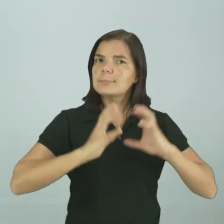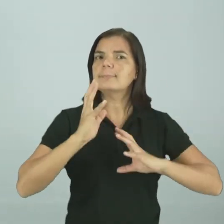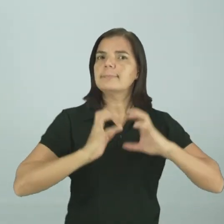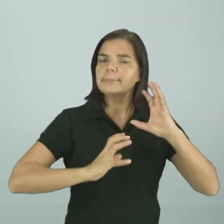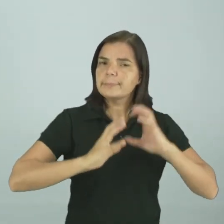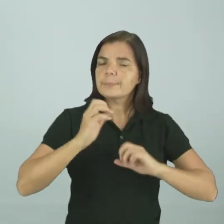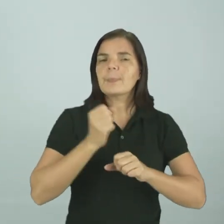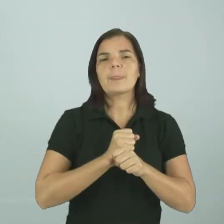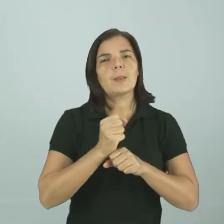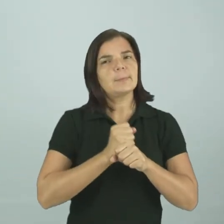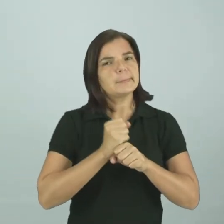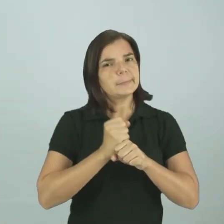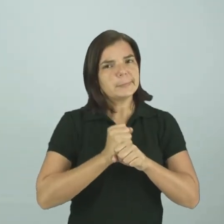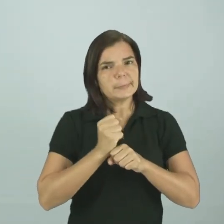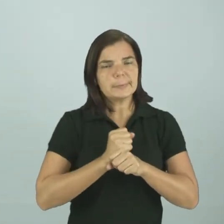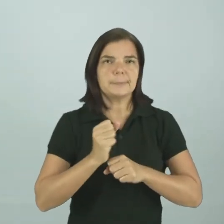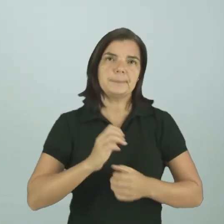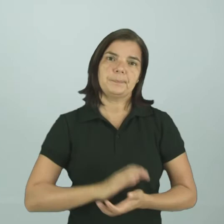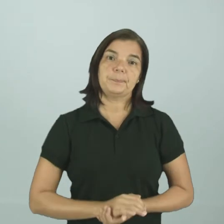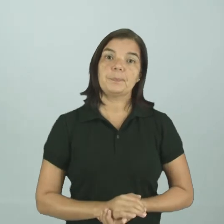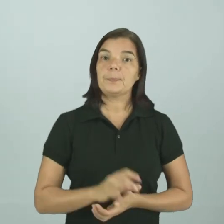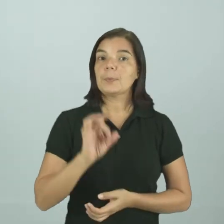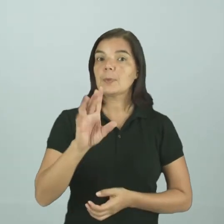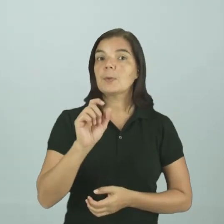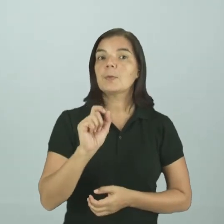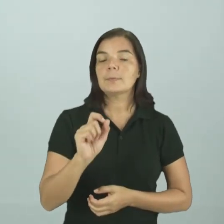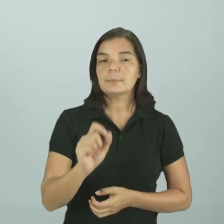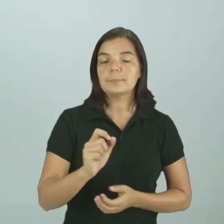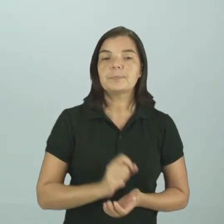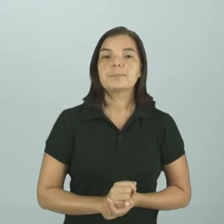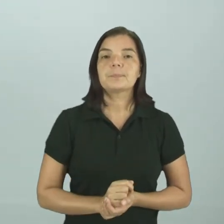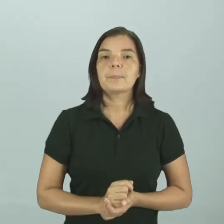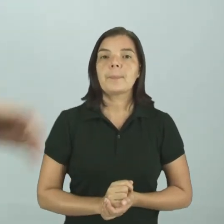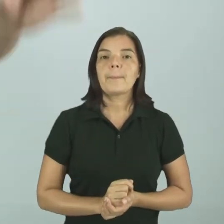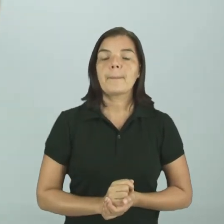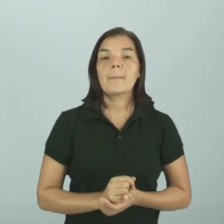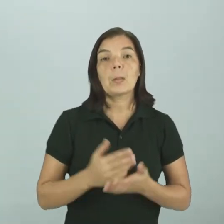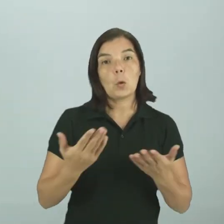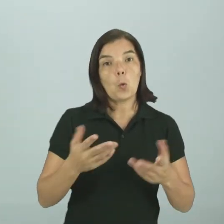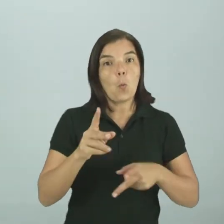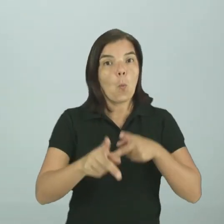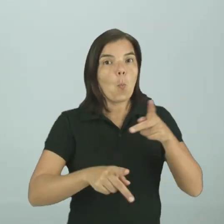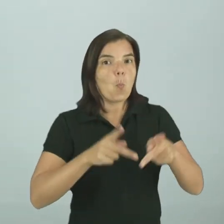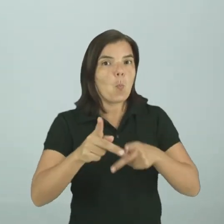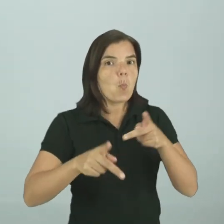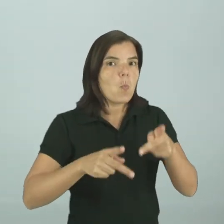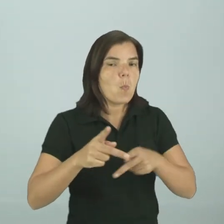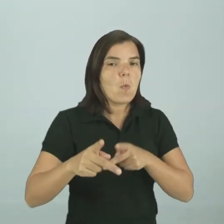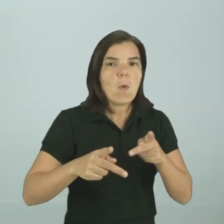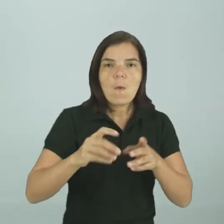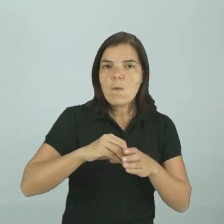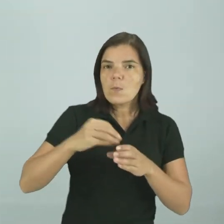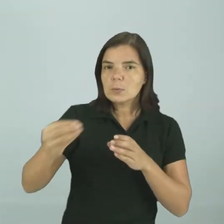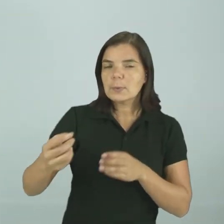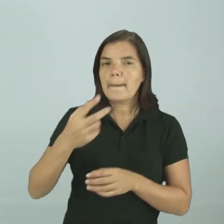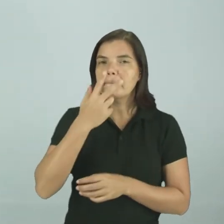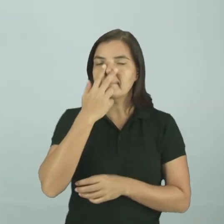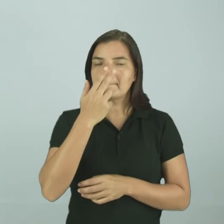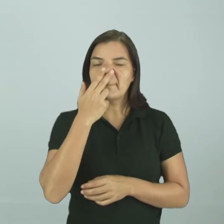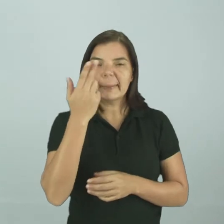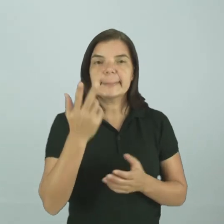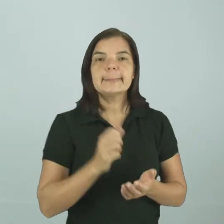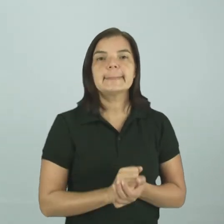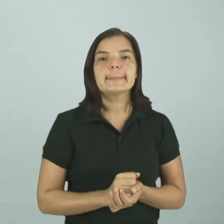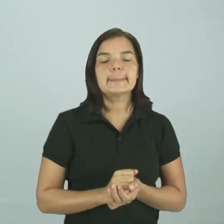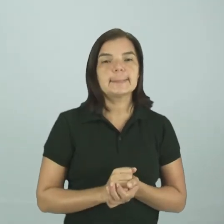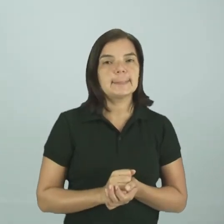situação por muito tempo. Só que, enquanto isso, o povo vê lá de fora, é como você você